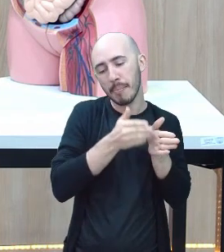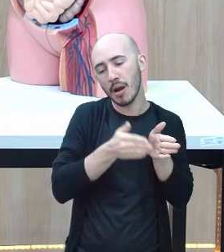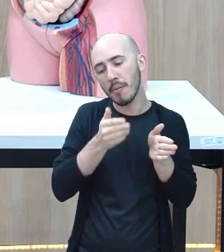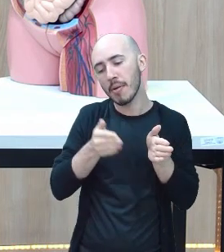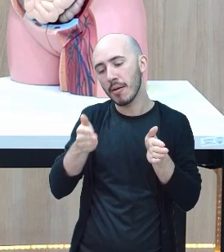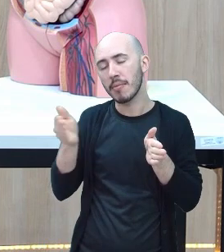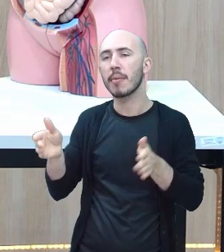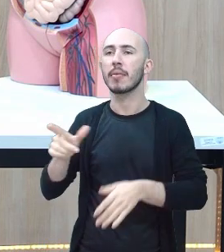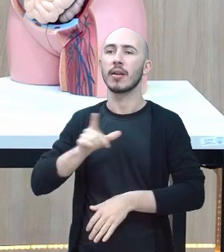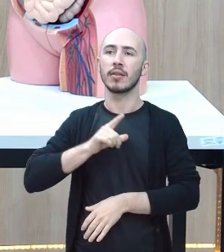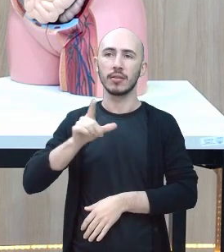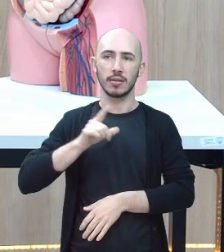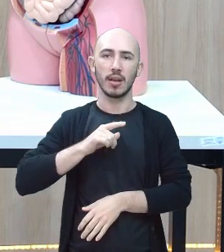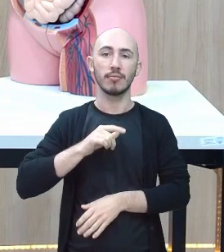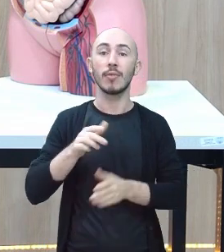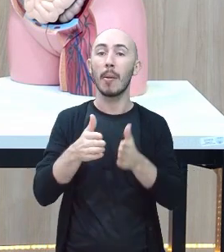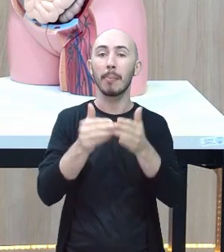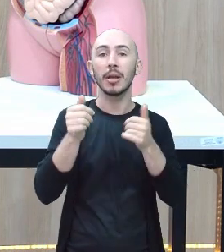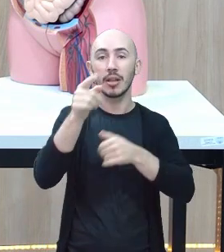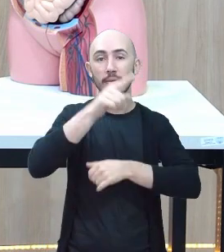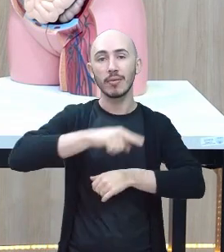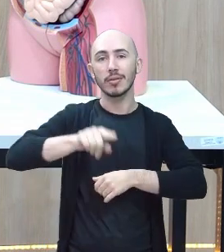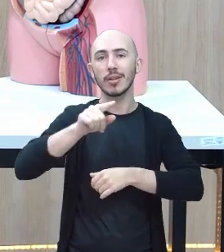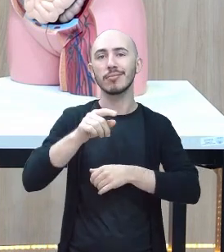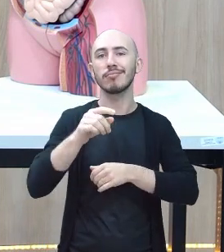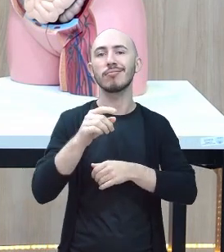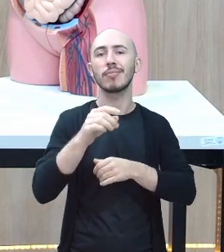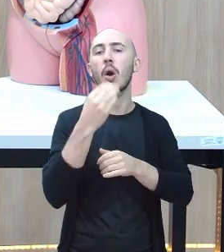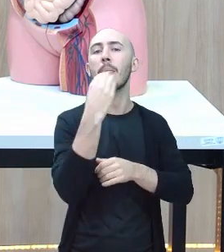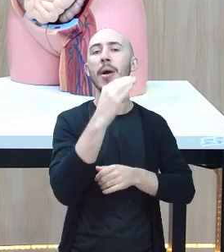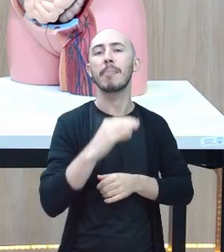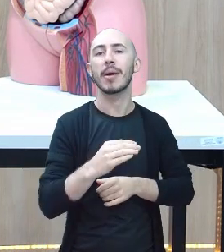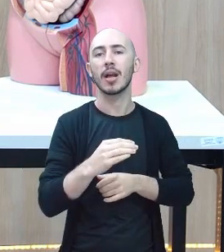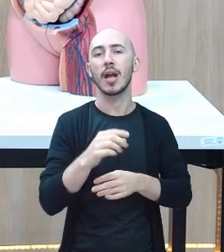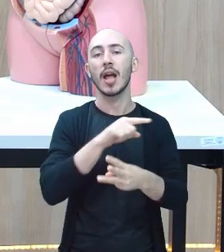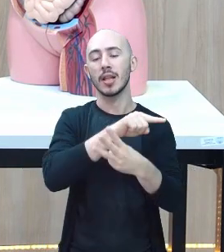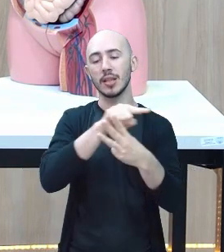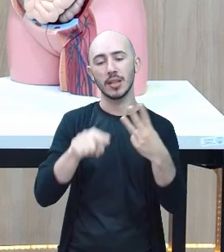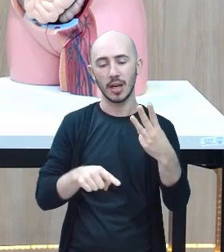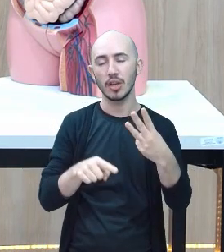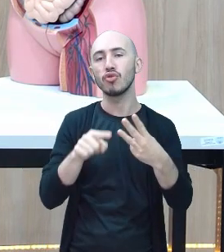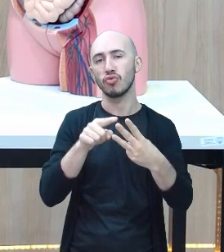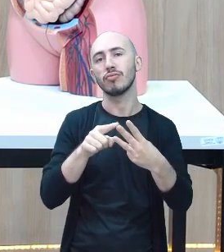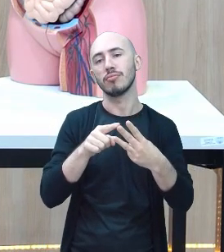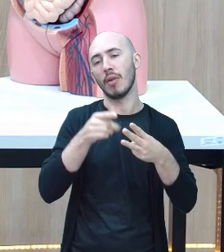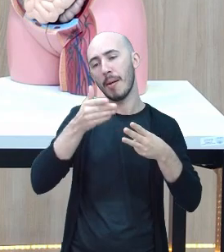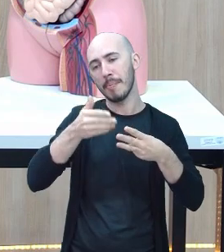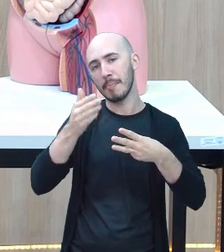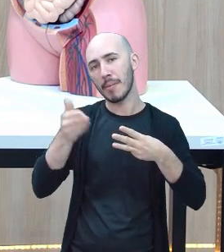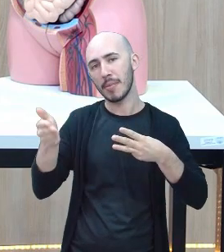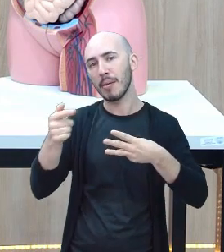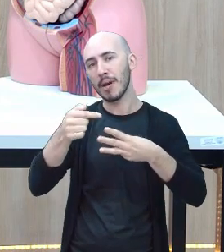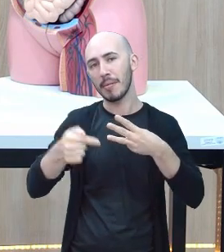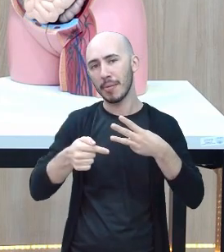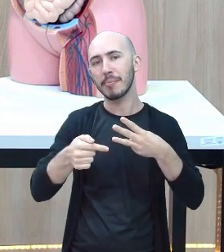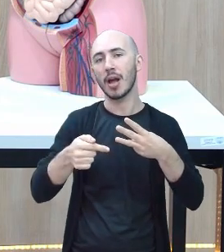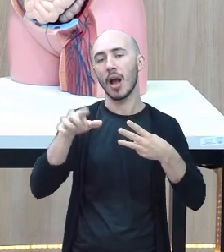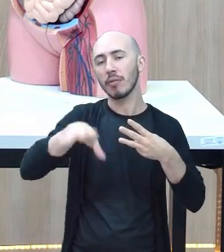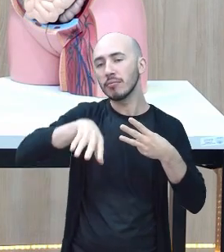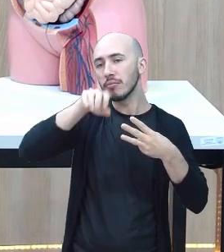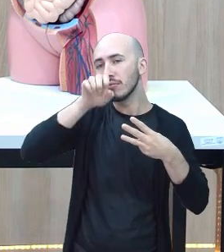respiração celular. E eu pedi para vocês citarem as 3 etapas da respiração celular.